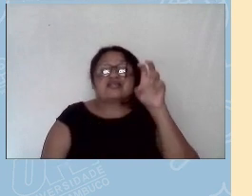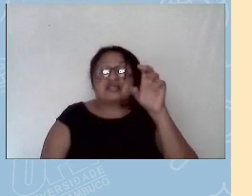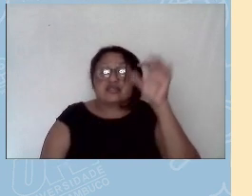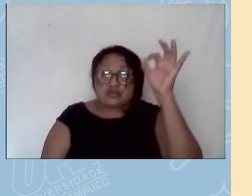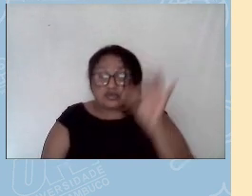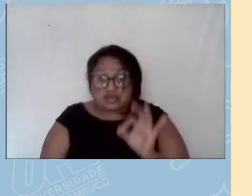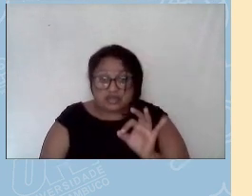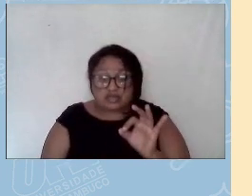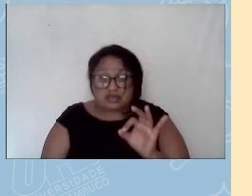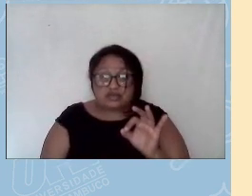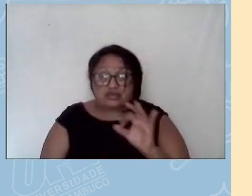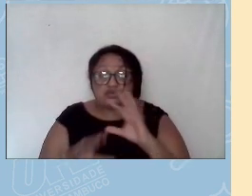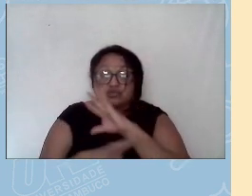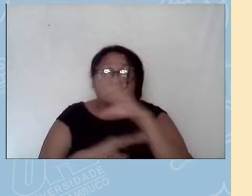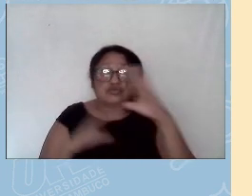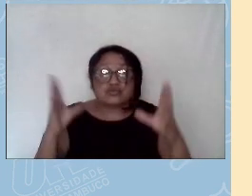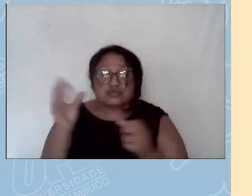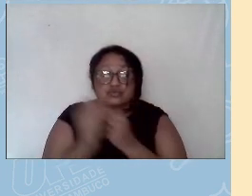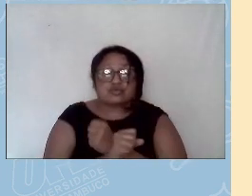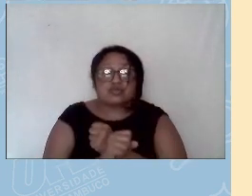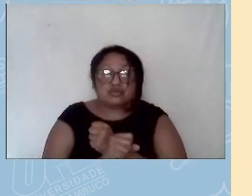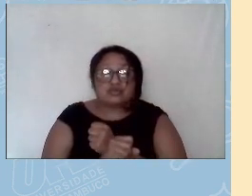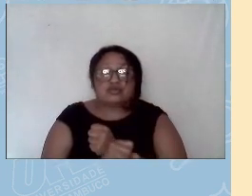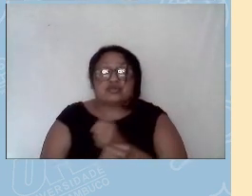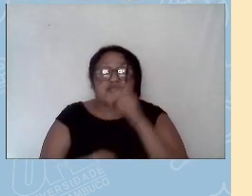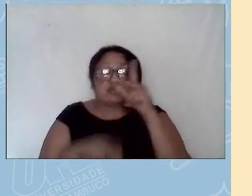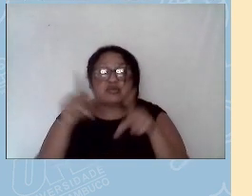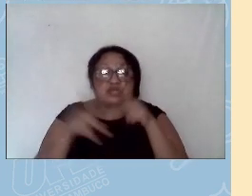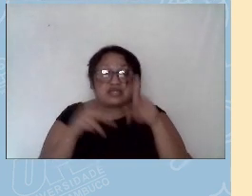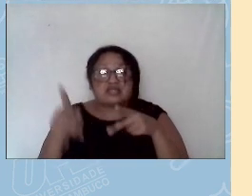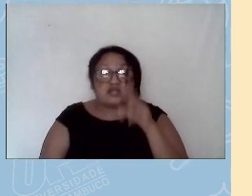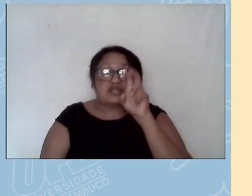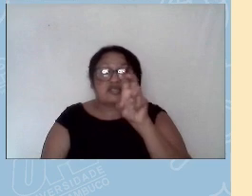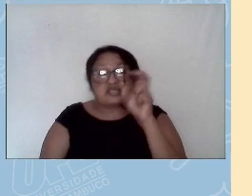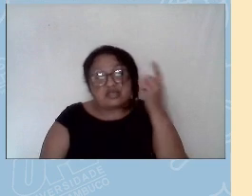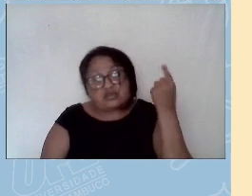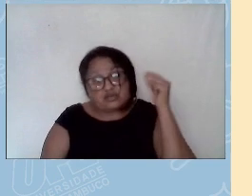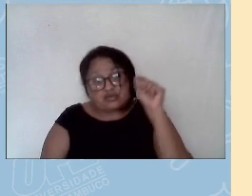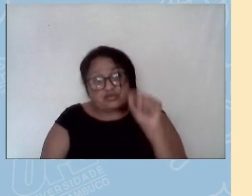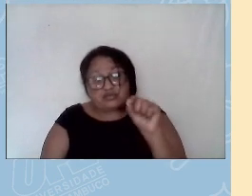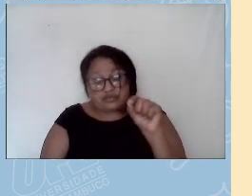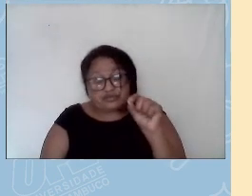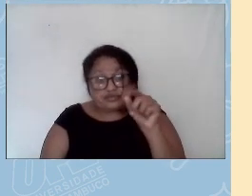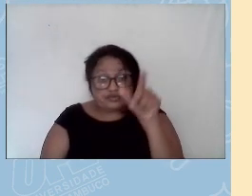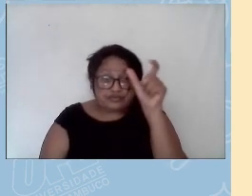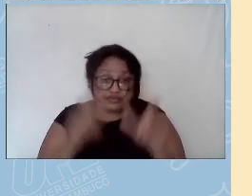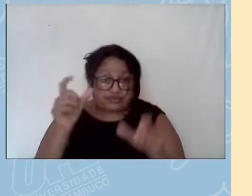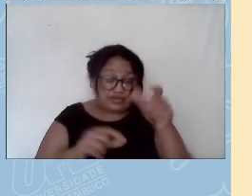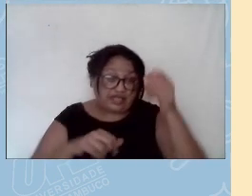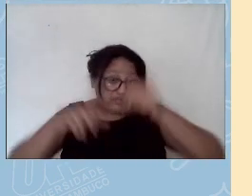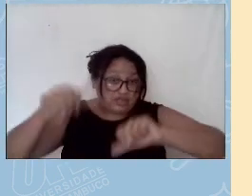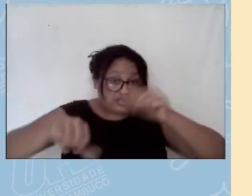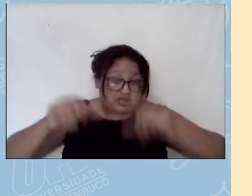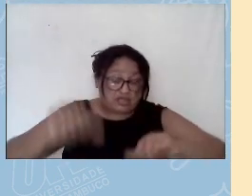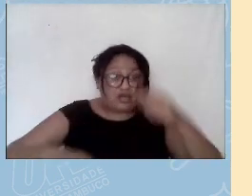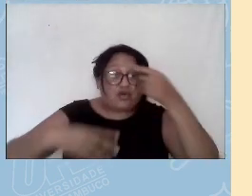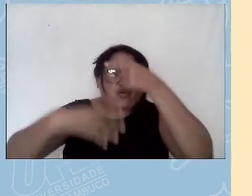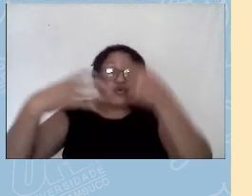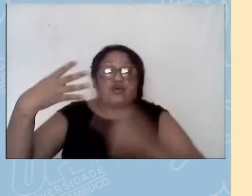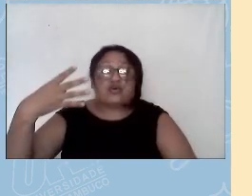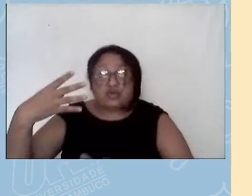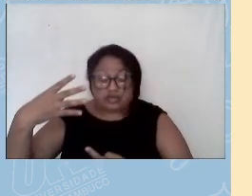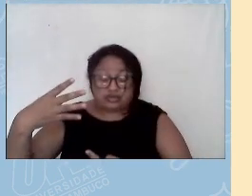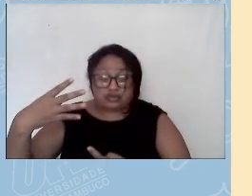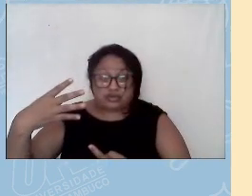total da população ou seja 5 mil pessoas então analisando cada uma dessas quatro afirmações